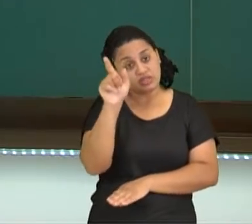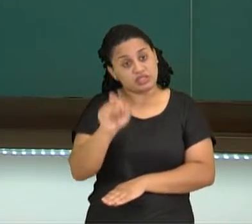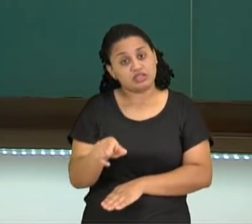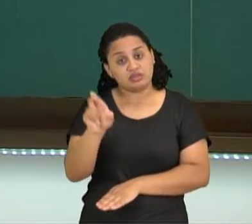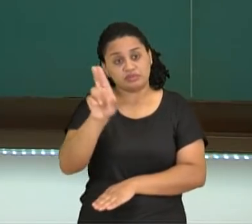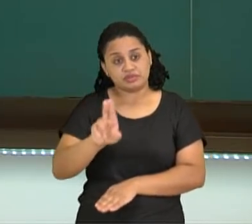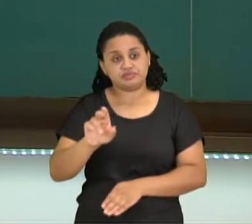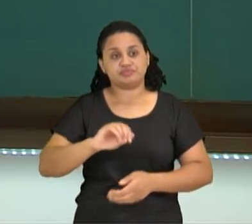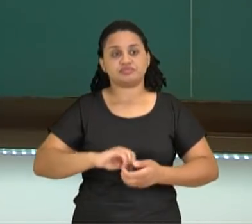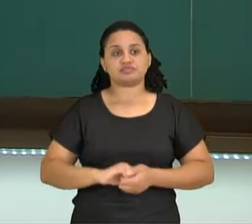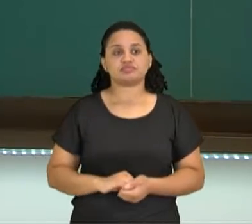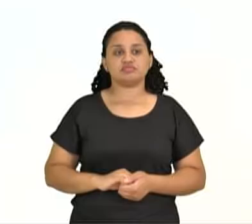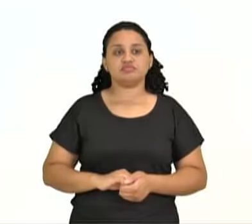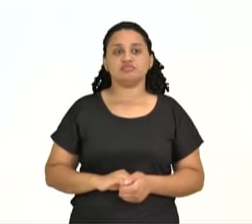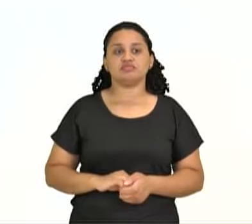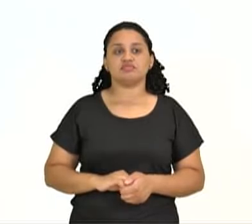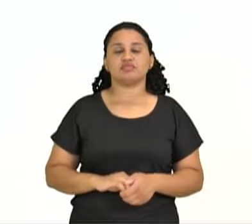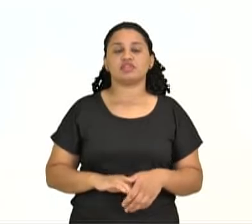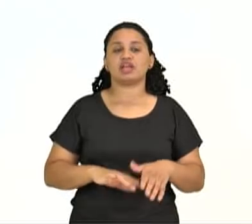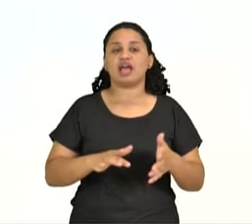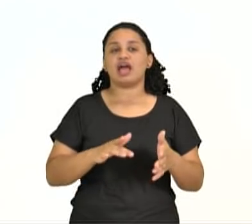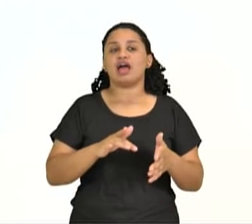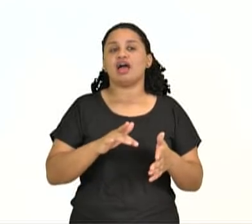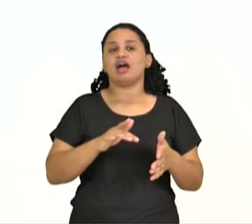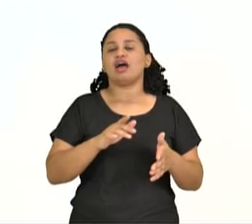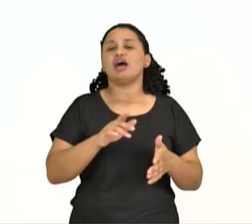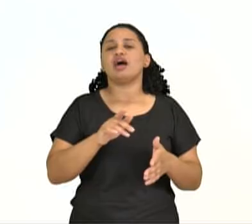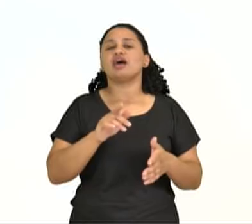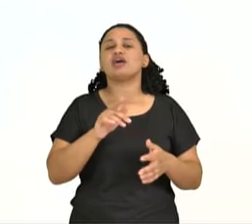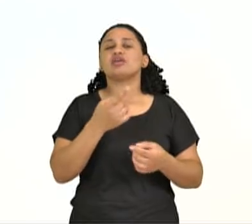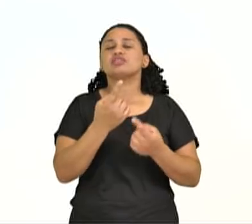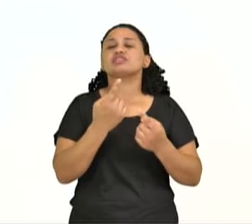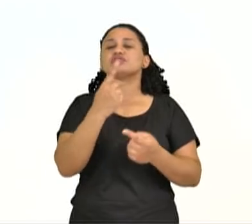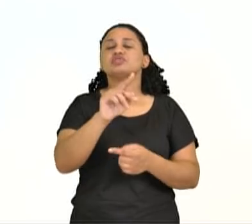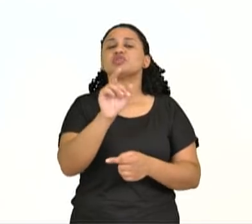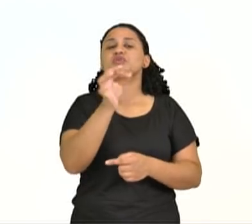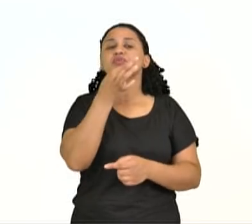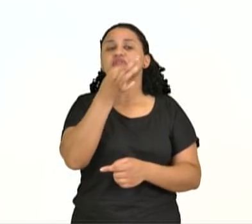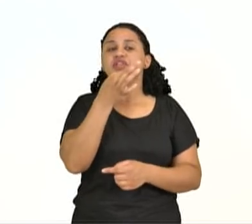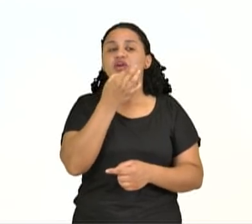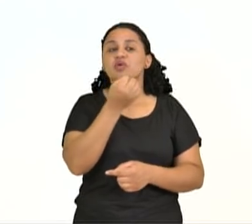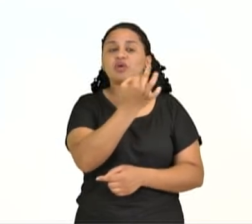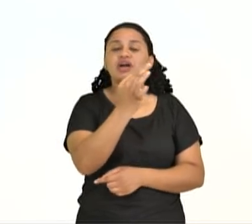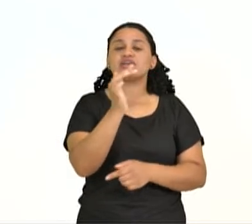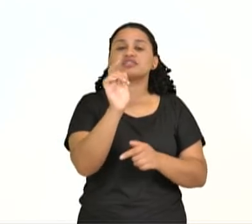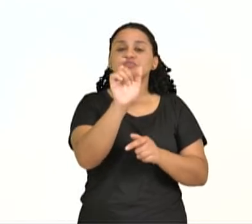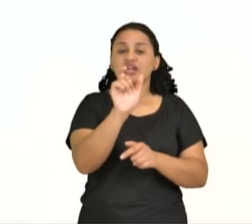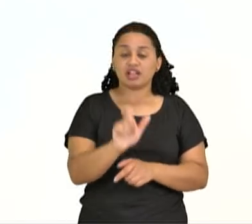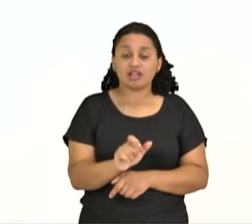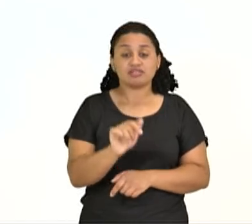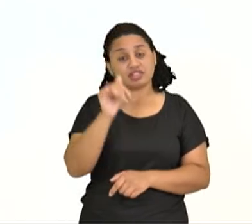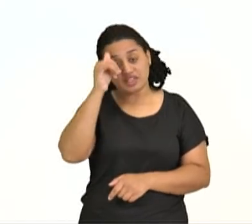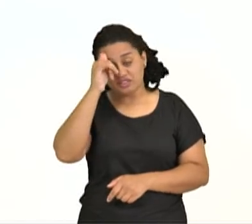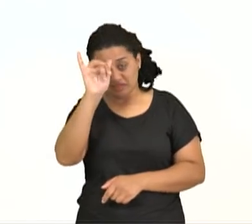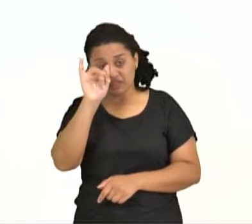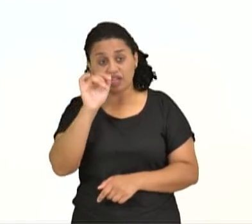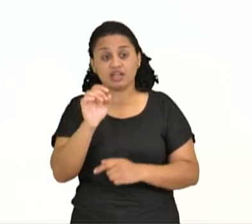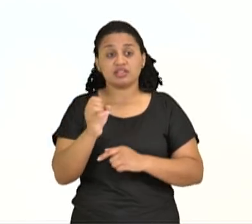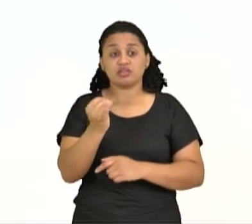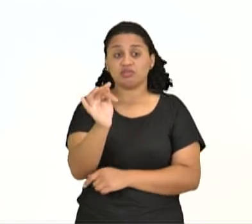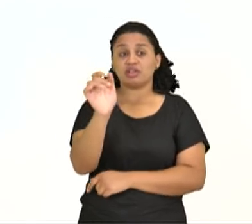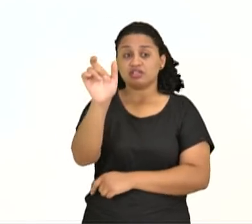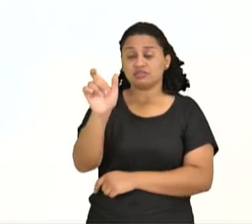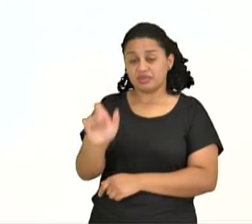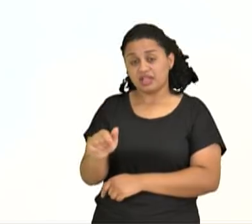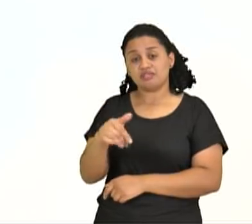lá. Tá? Na sua opinião, quais palavras devem ser evitadas e quais palavras devem ser mais usadas no